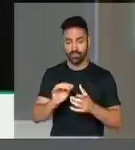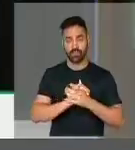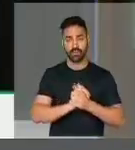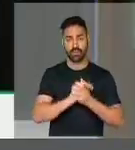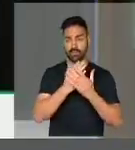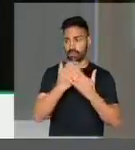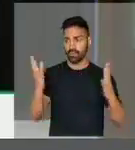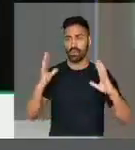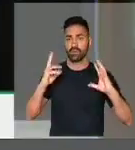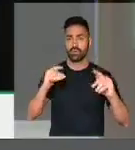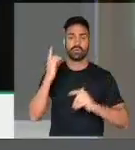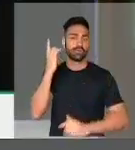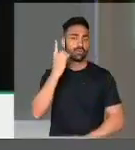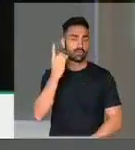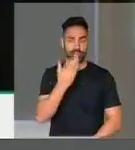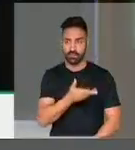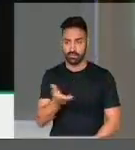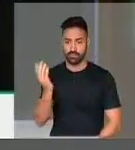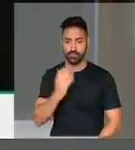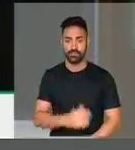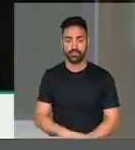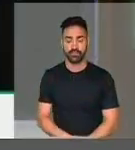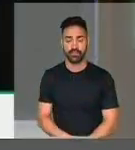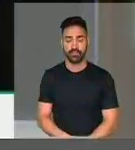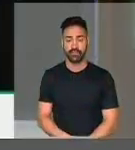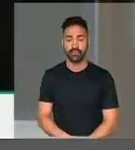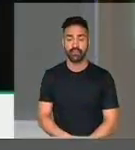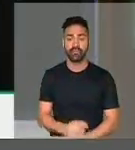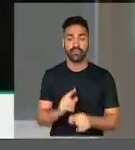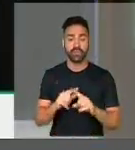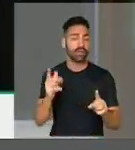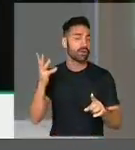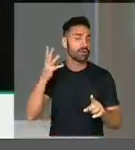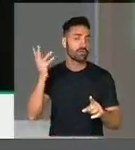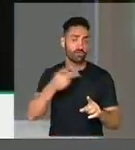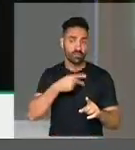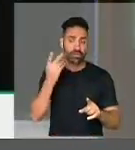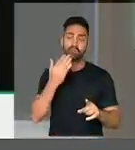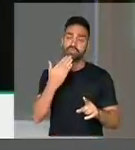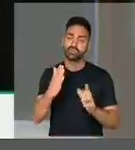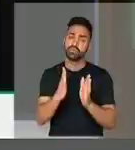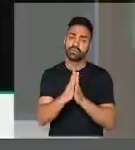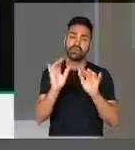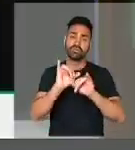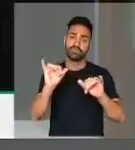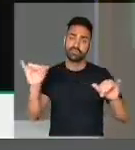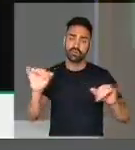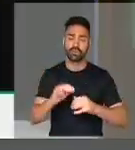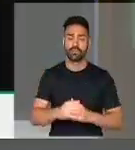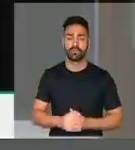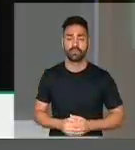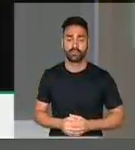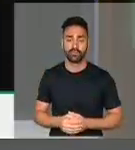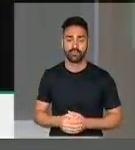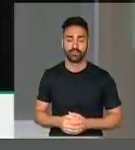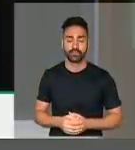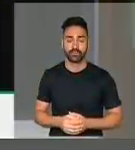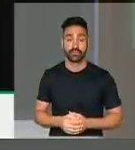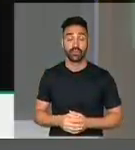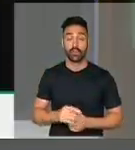senhoras deputadas, senhores deputados. Antes do pronunciamento, fazer um registro, eu peço inclusive que dê divulgação,